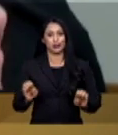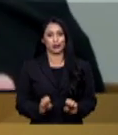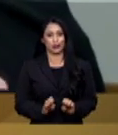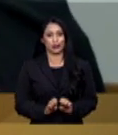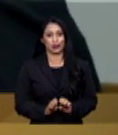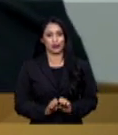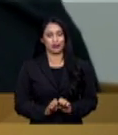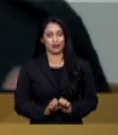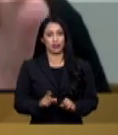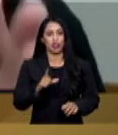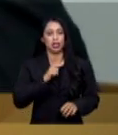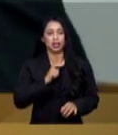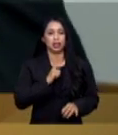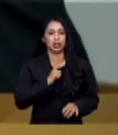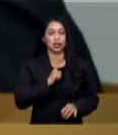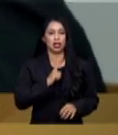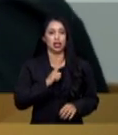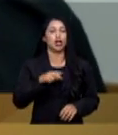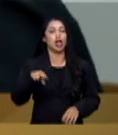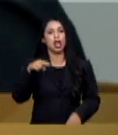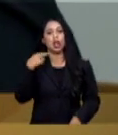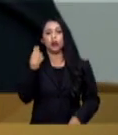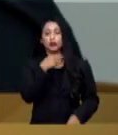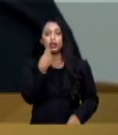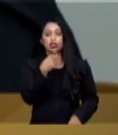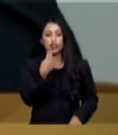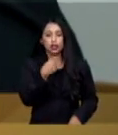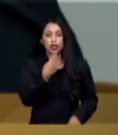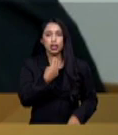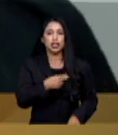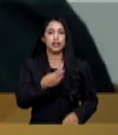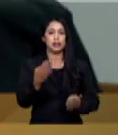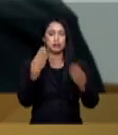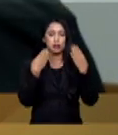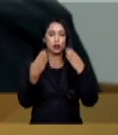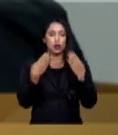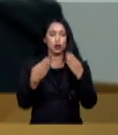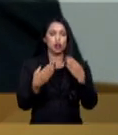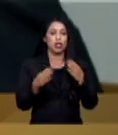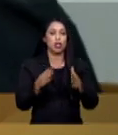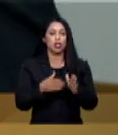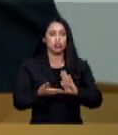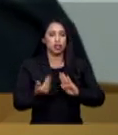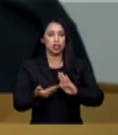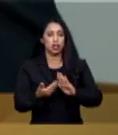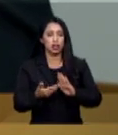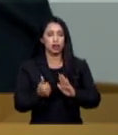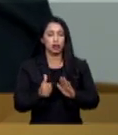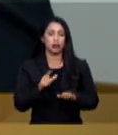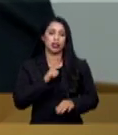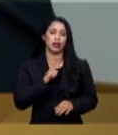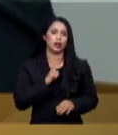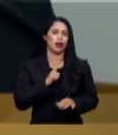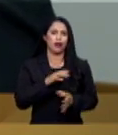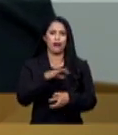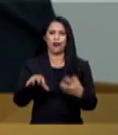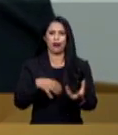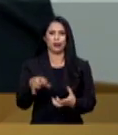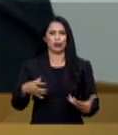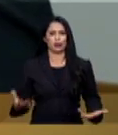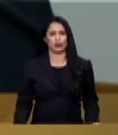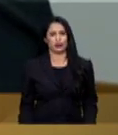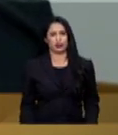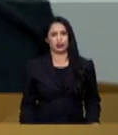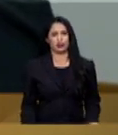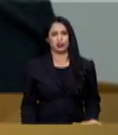vem do enfermeiro, do nutricionista e daquele agente que cuida. Retirando todo esse pessoal, se instala imediatamente o caos. Então,